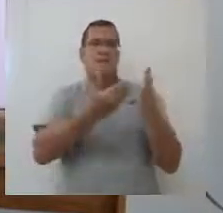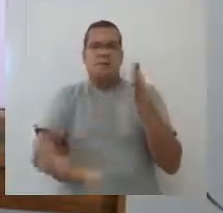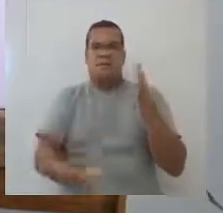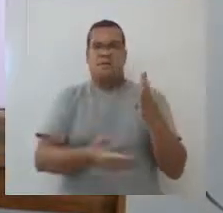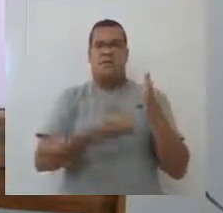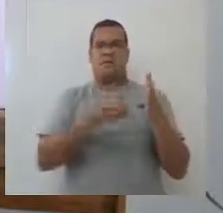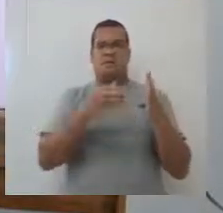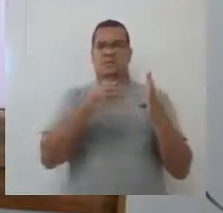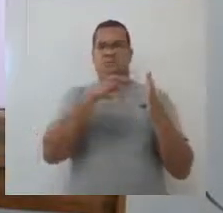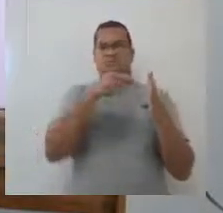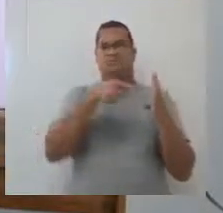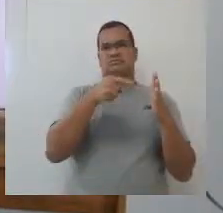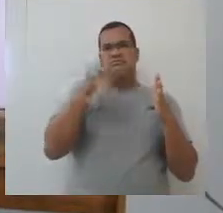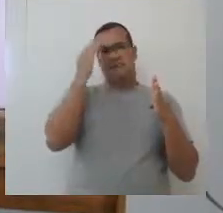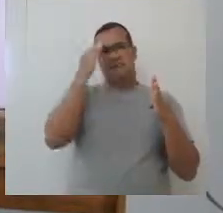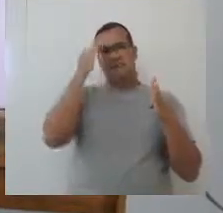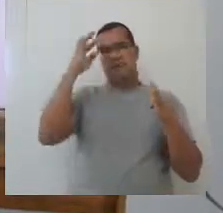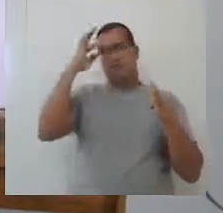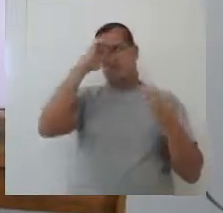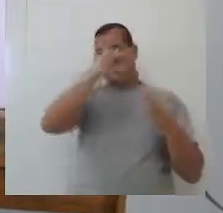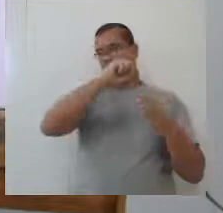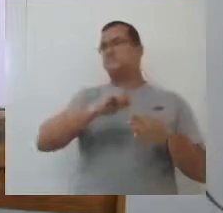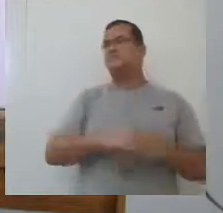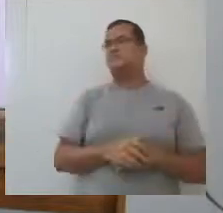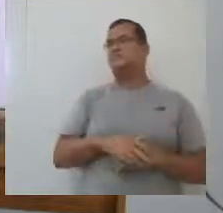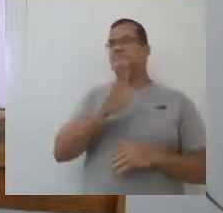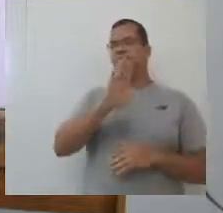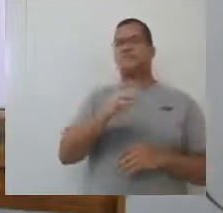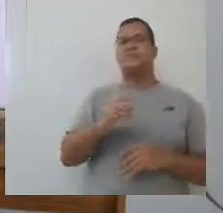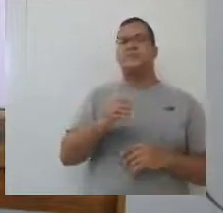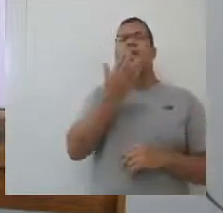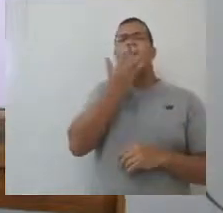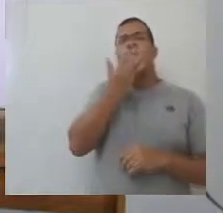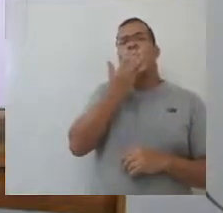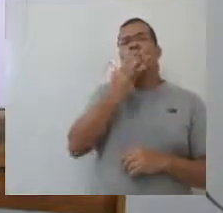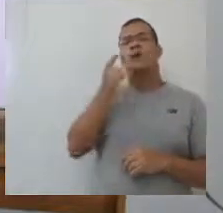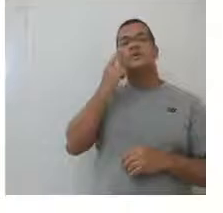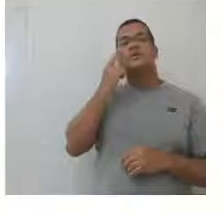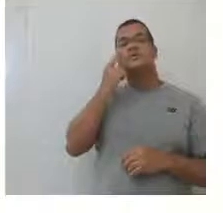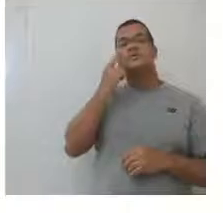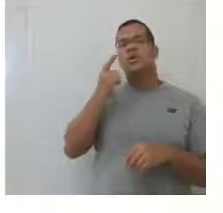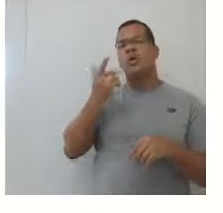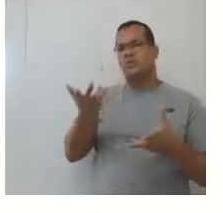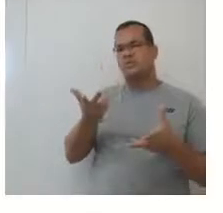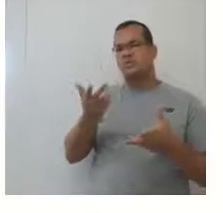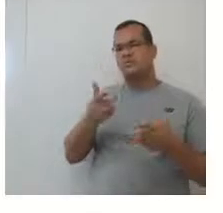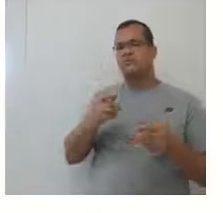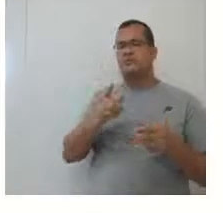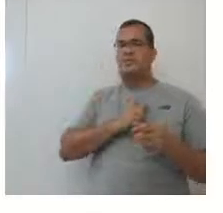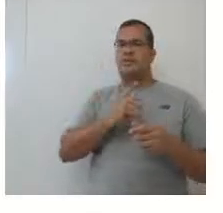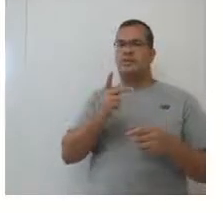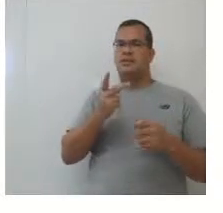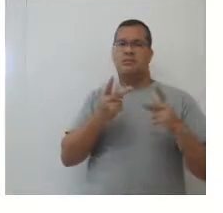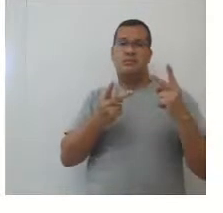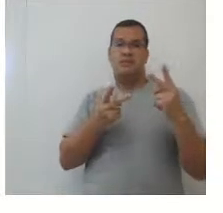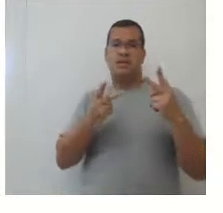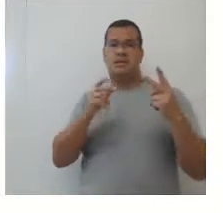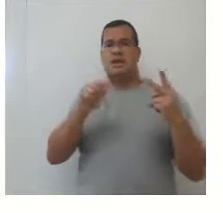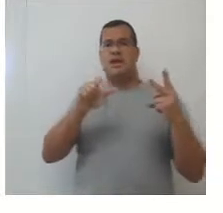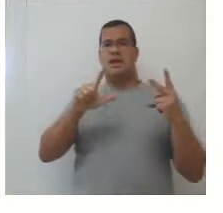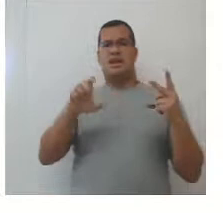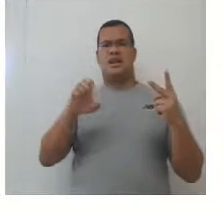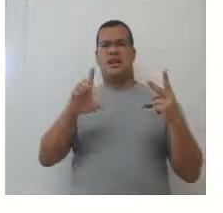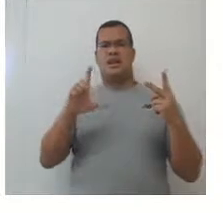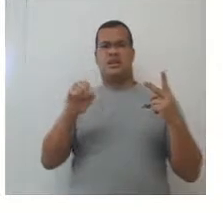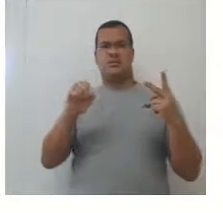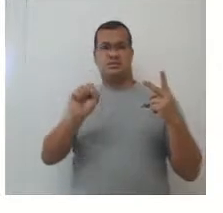aqui. Vê. Admitindo que a coloração dos olhos seja determinada por um par de alelos... Ah, isso aí não falou nada